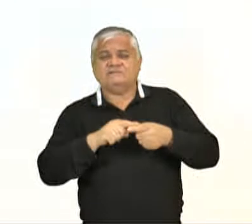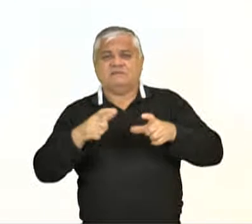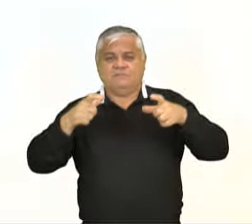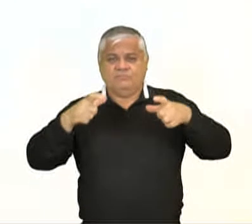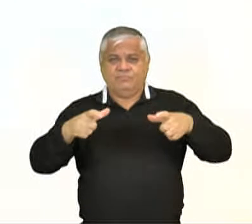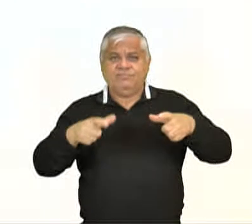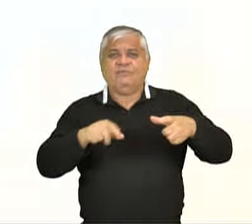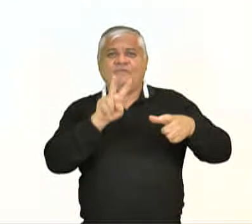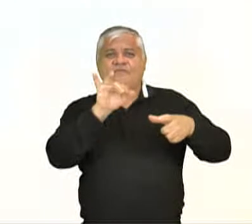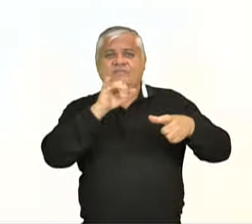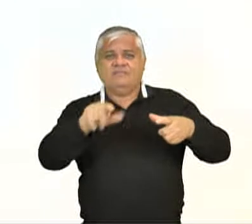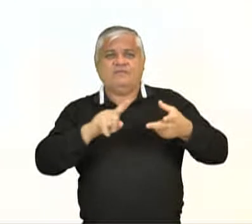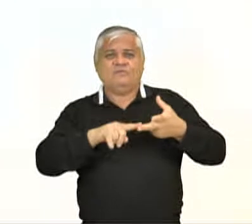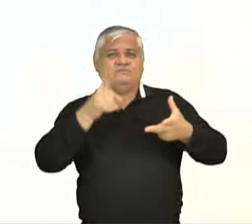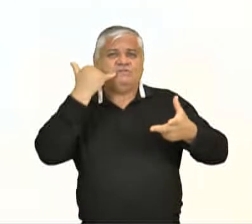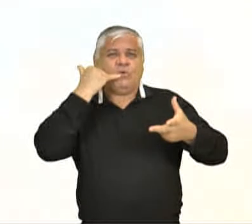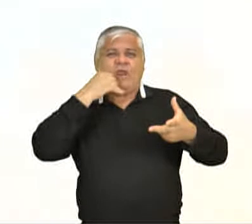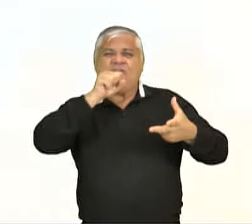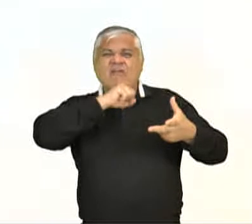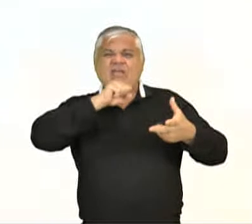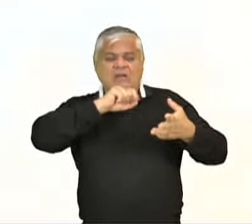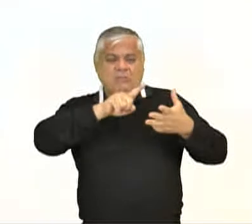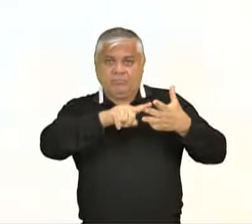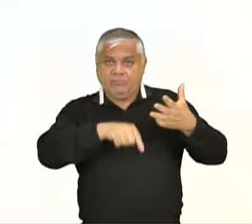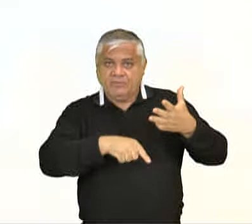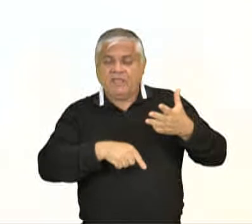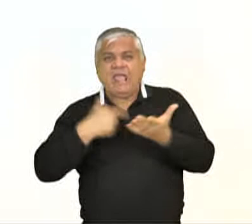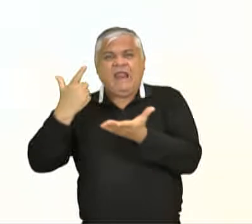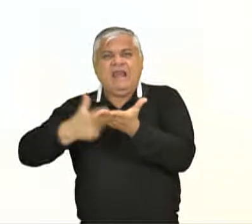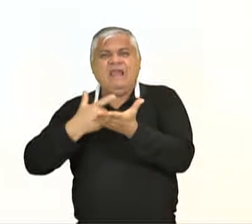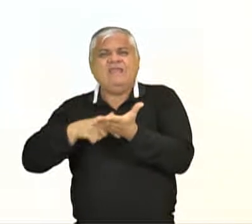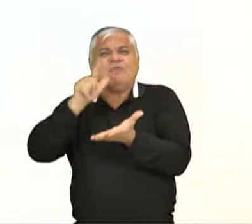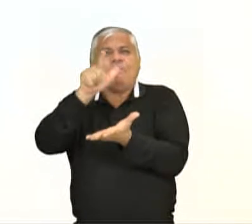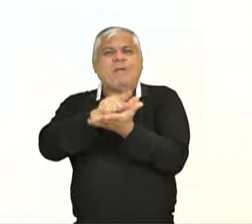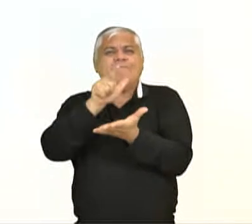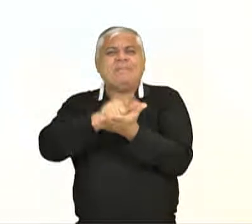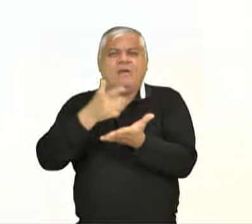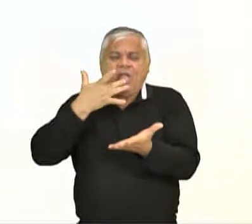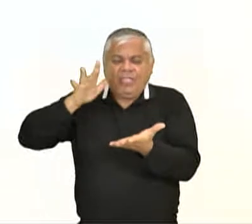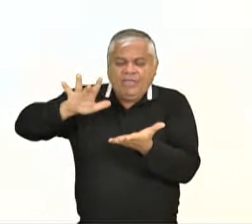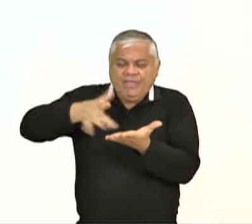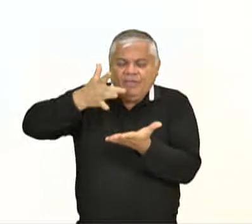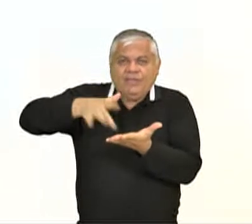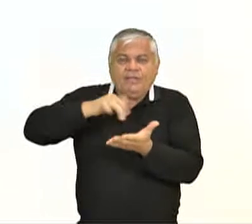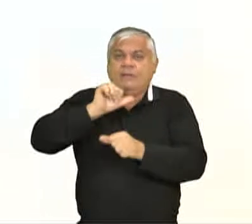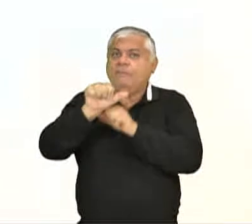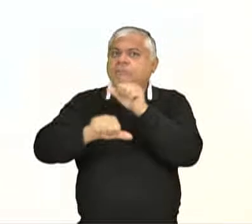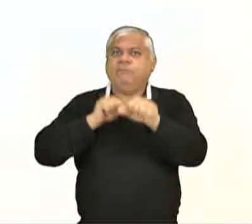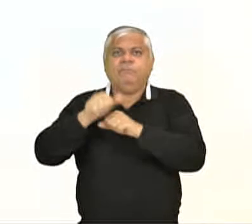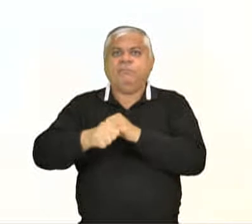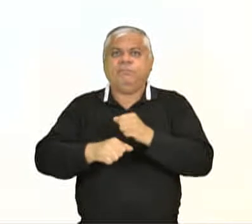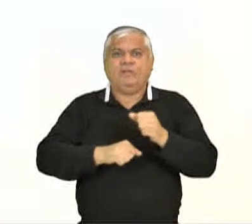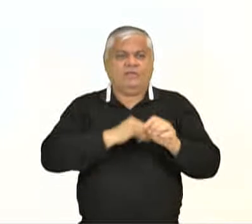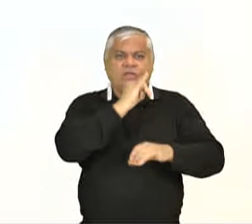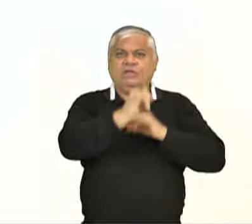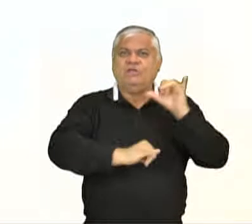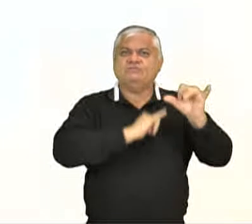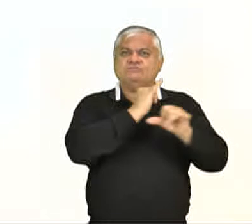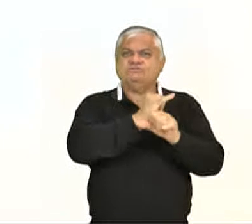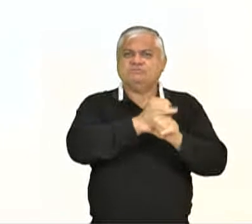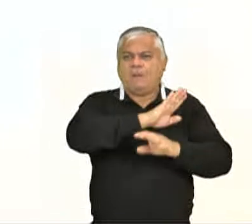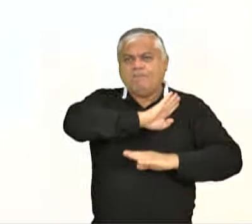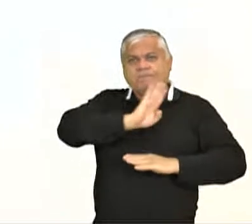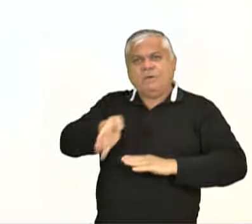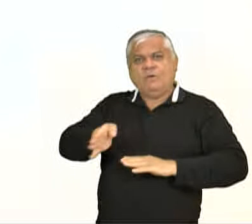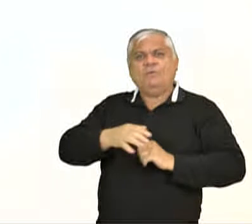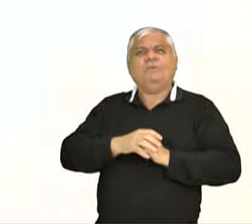celulares antigos. O livro físico ainda parece ser imbatível à mídia digital. A experiência sensorial